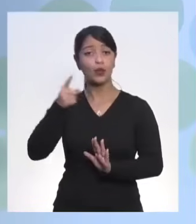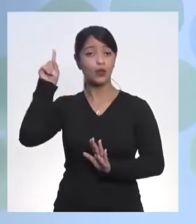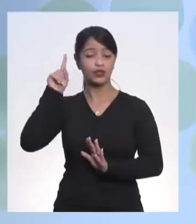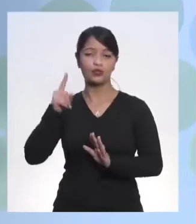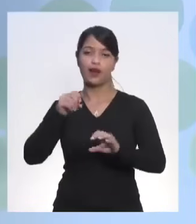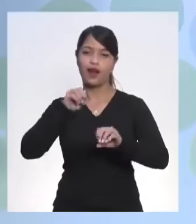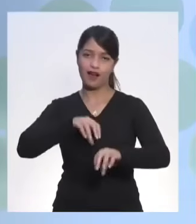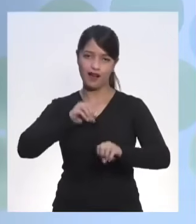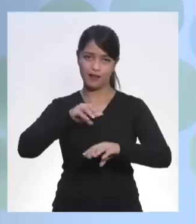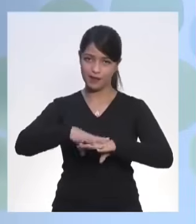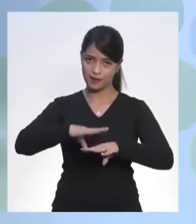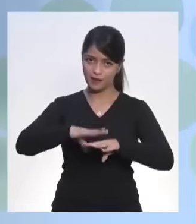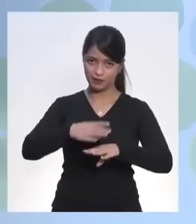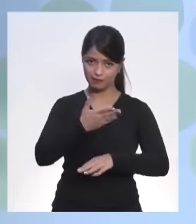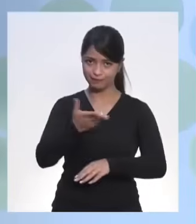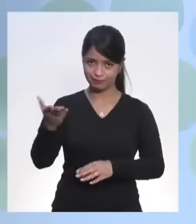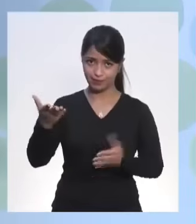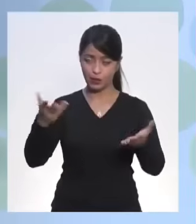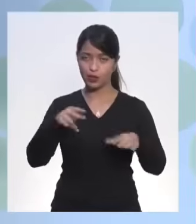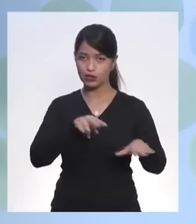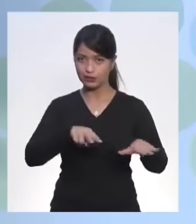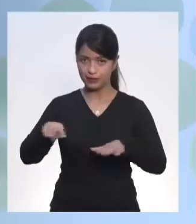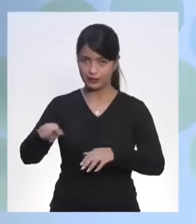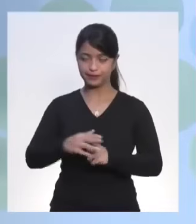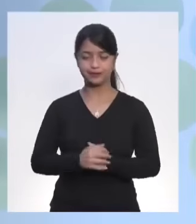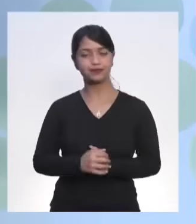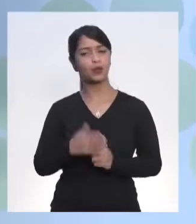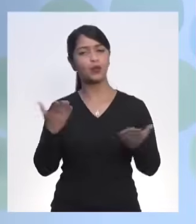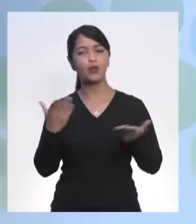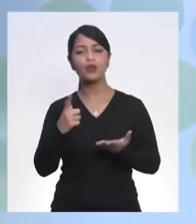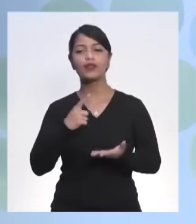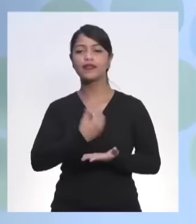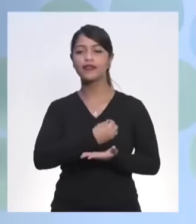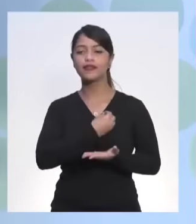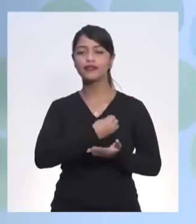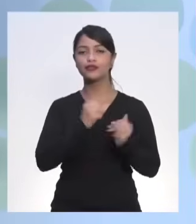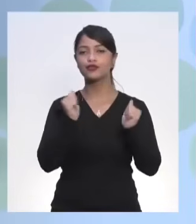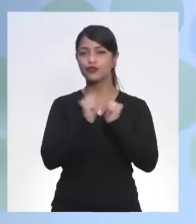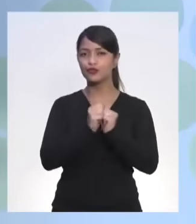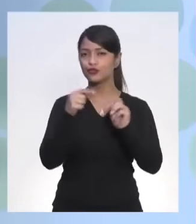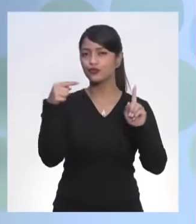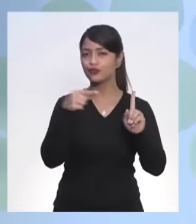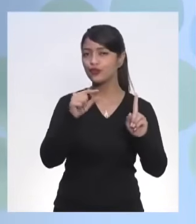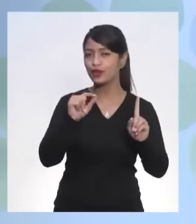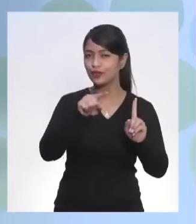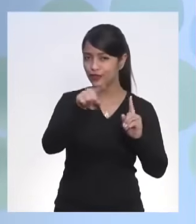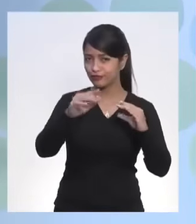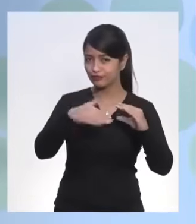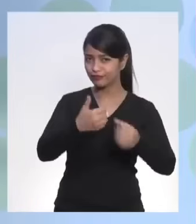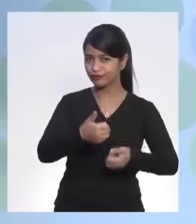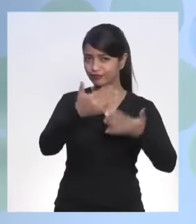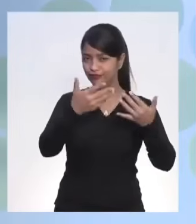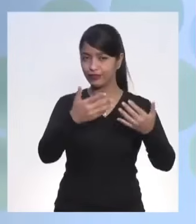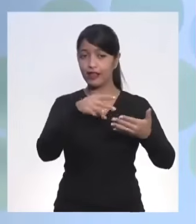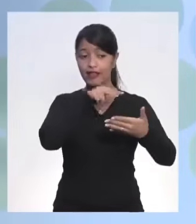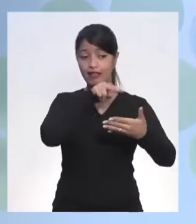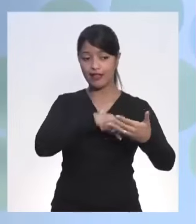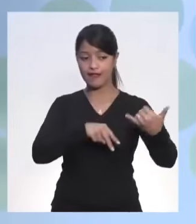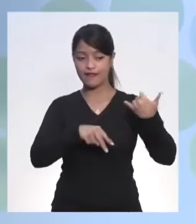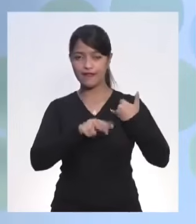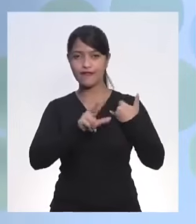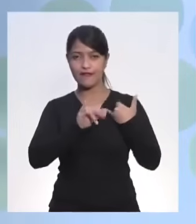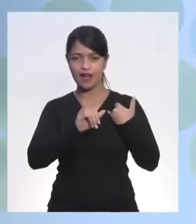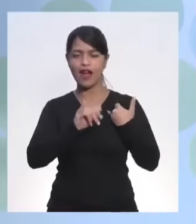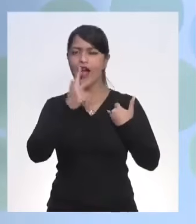vocês. Quem vai estar me acompanhando, quem vai colocar o que vocês estão dizendo no chat, né? Acredito que muitos já estão dizendo até bom